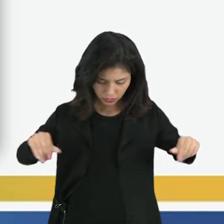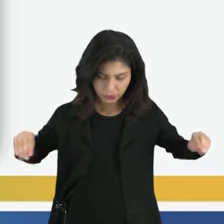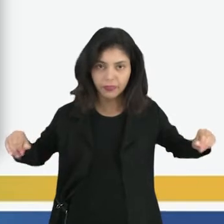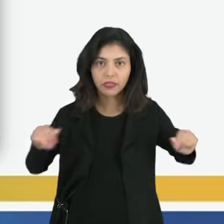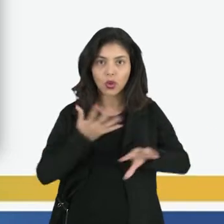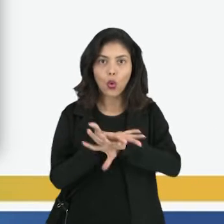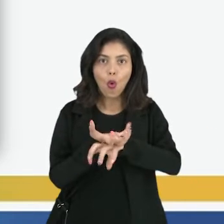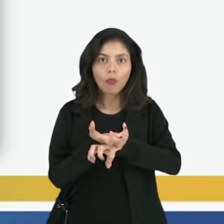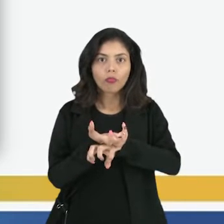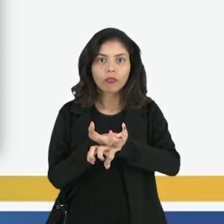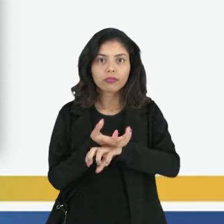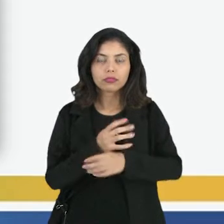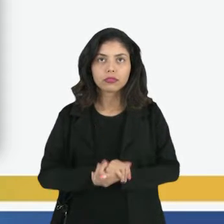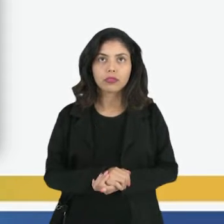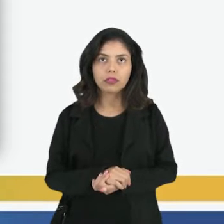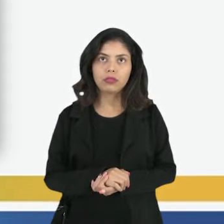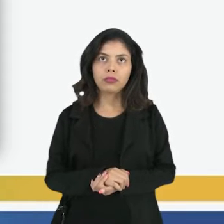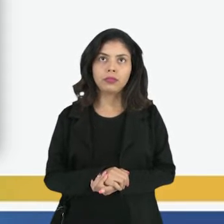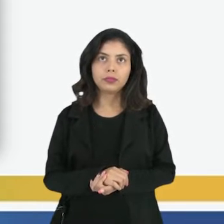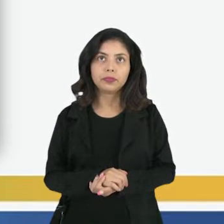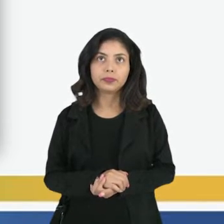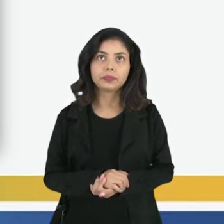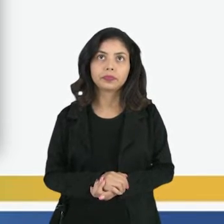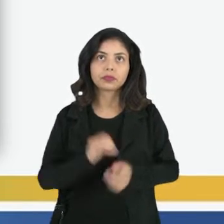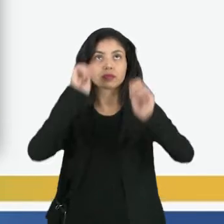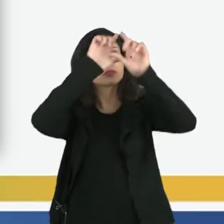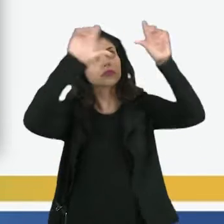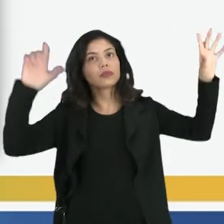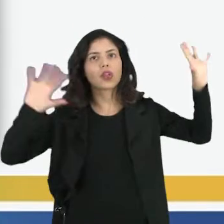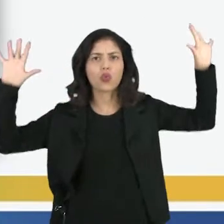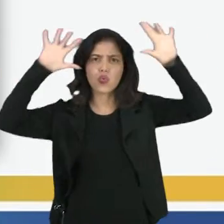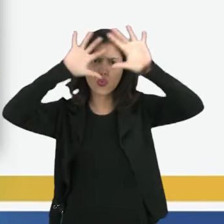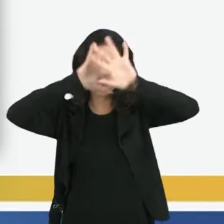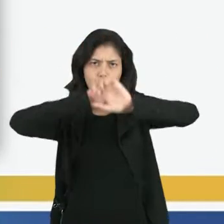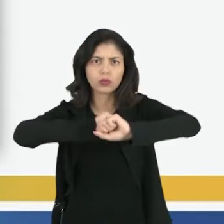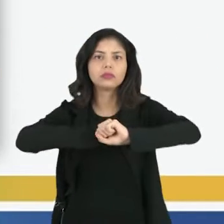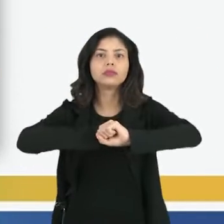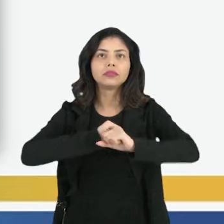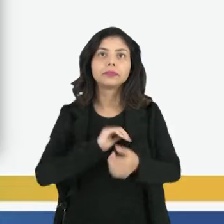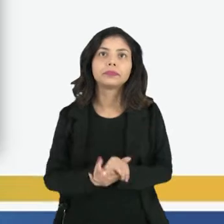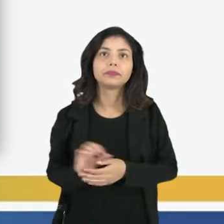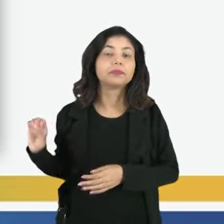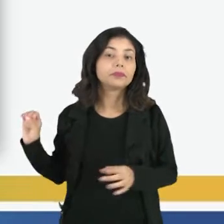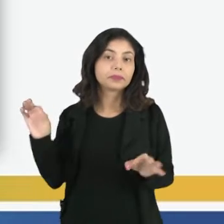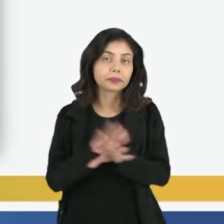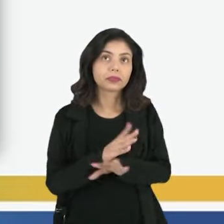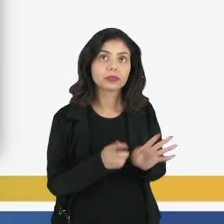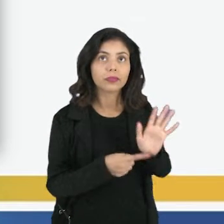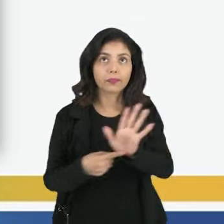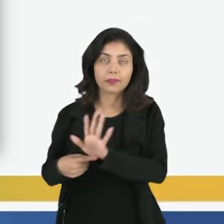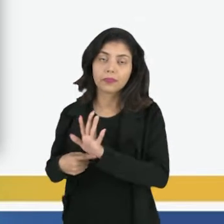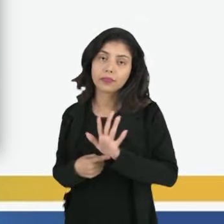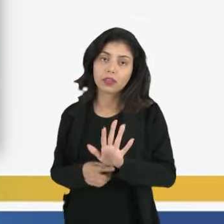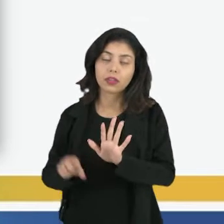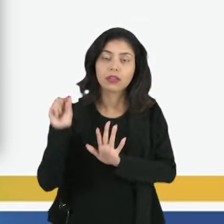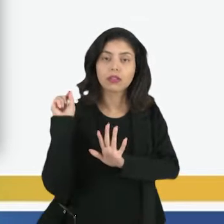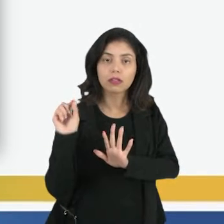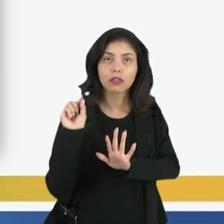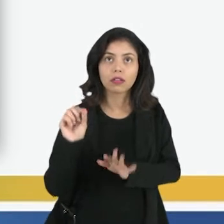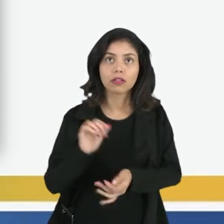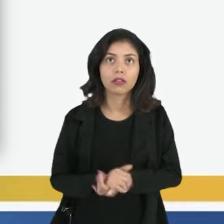completamente seco. Temos um céu nublado, o que acaba mostrando,